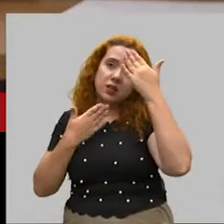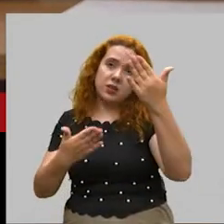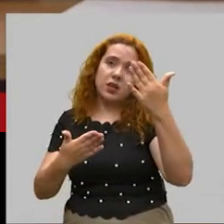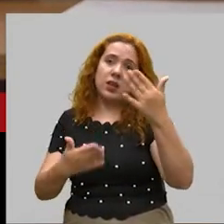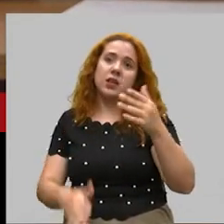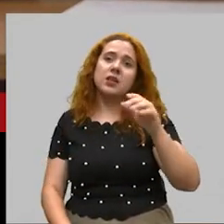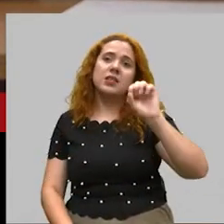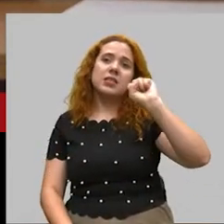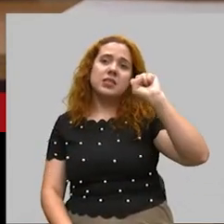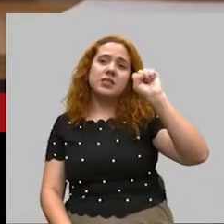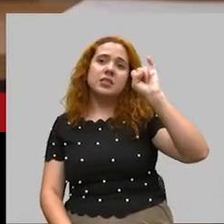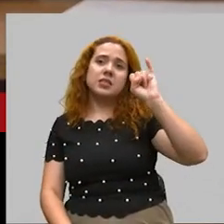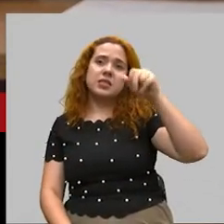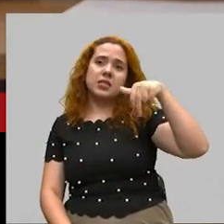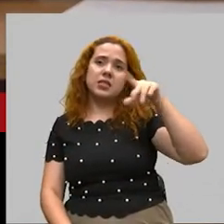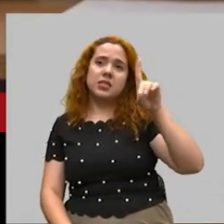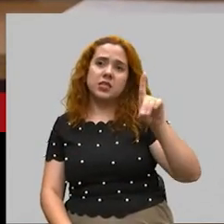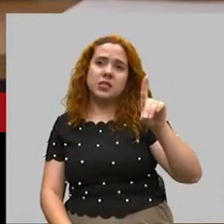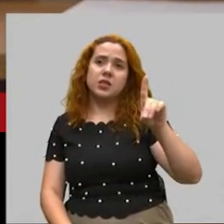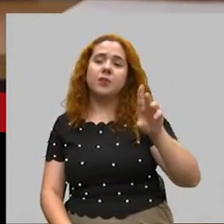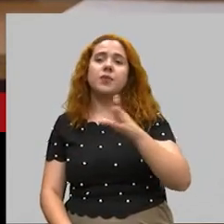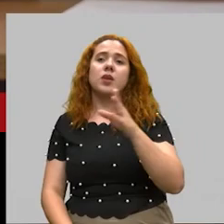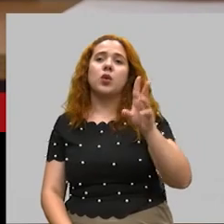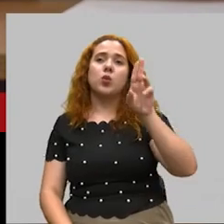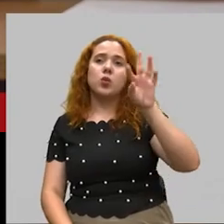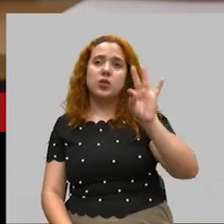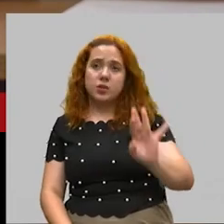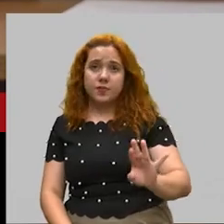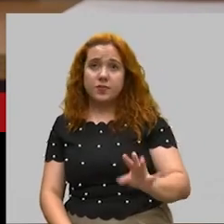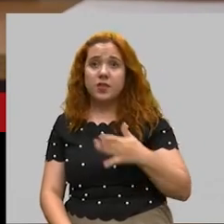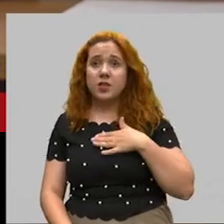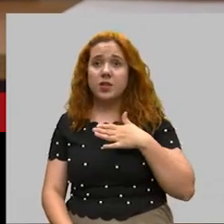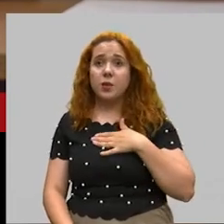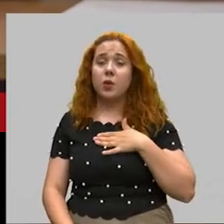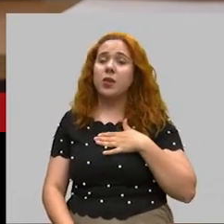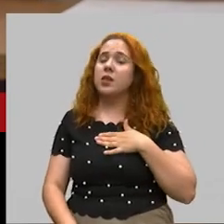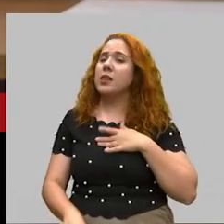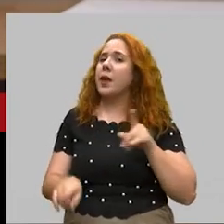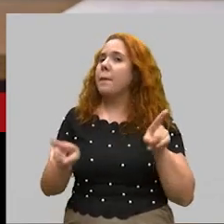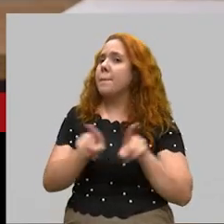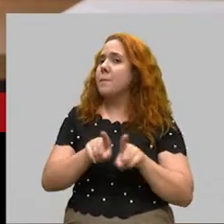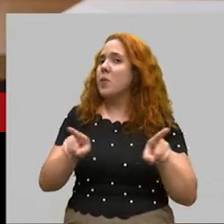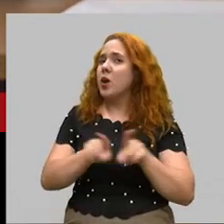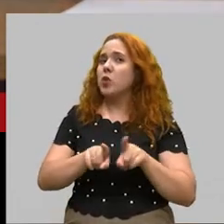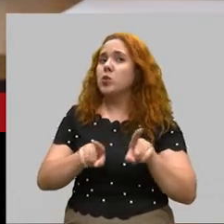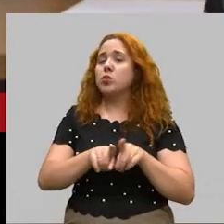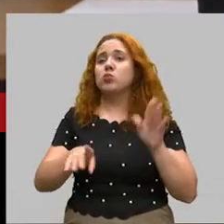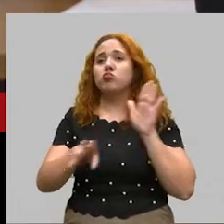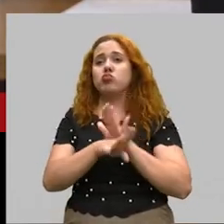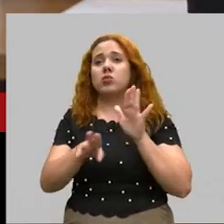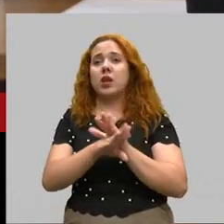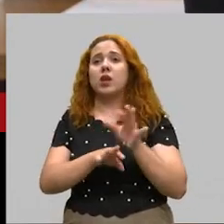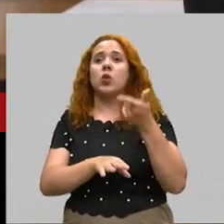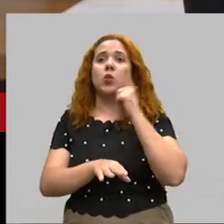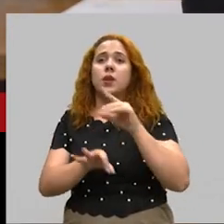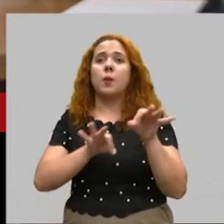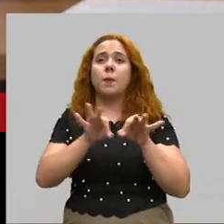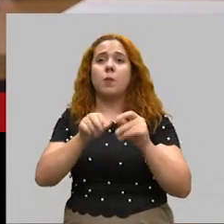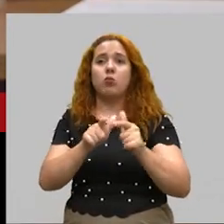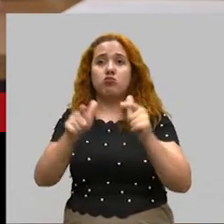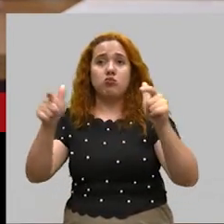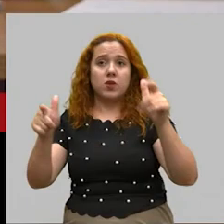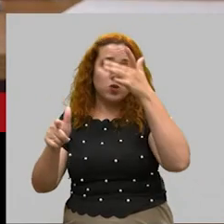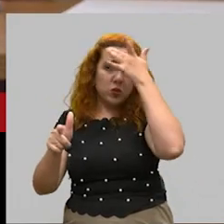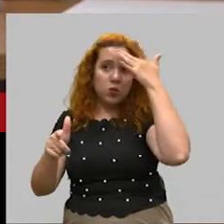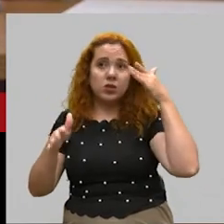cindu por ter nos propiciado né essa quantidade de pessoas estar aqui presentes nós